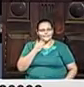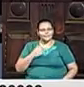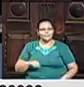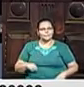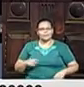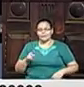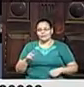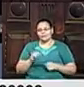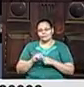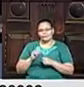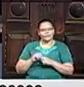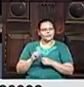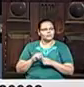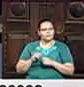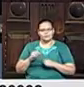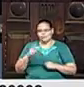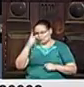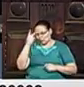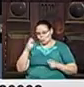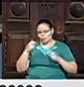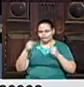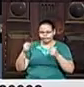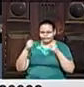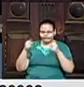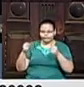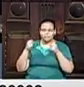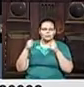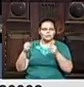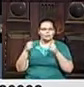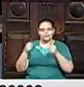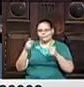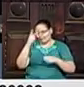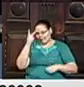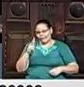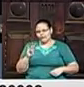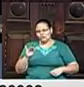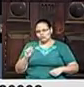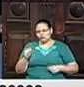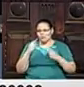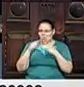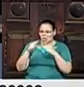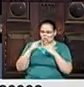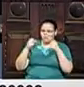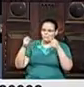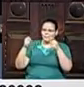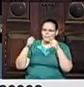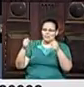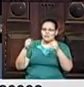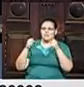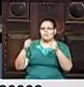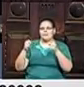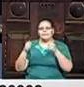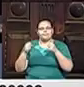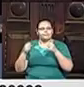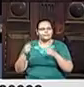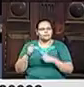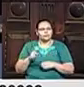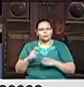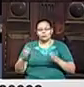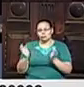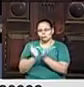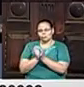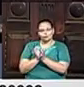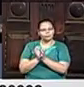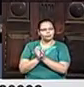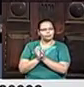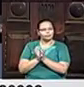Têm sido feitas manifestações das vítimas, sempre mobilizando um pequeno